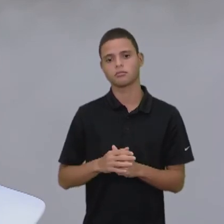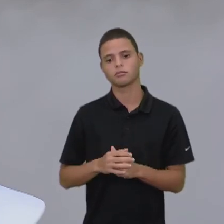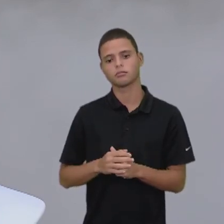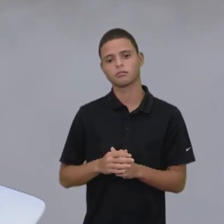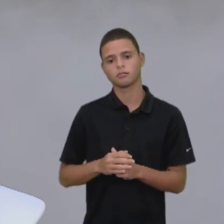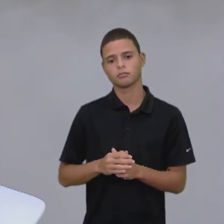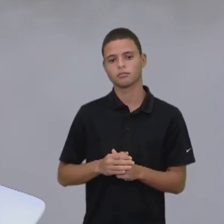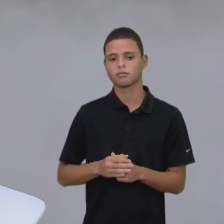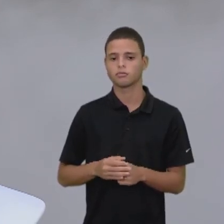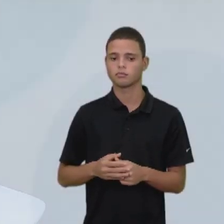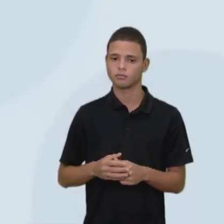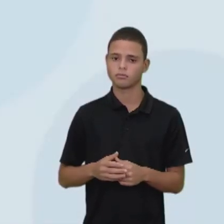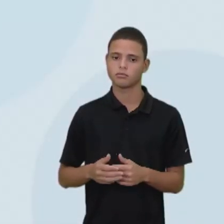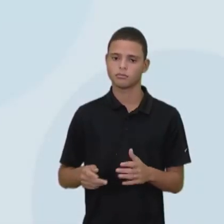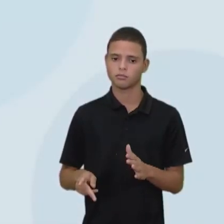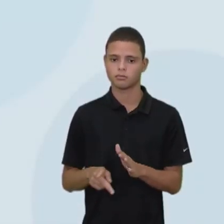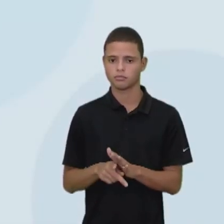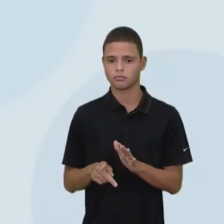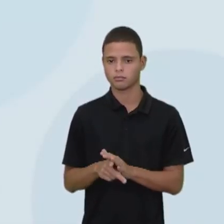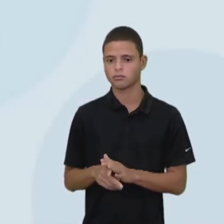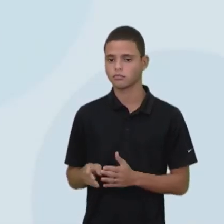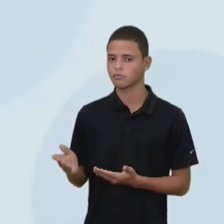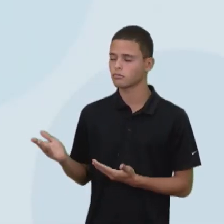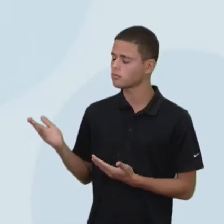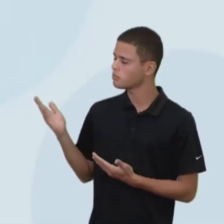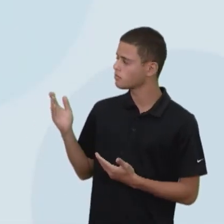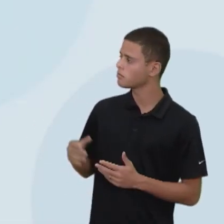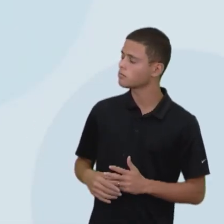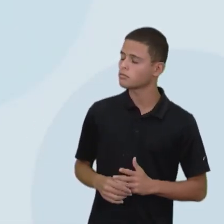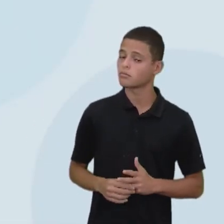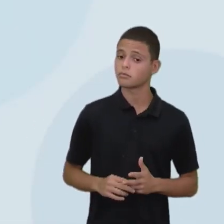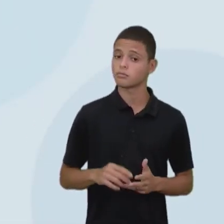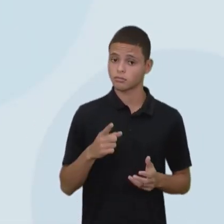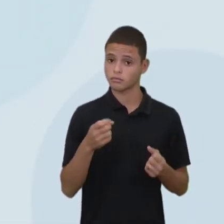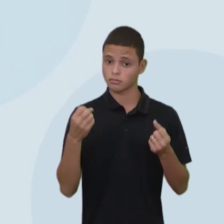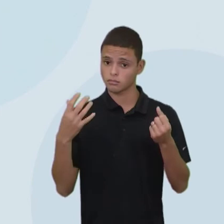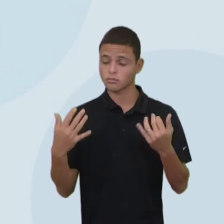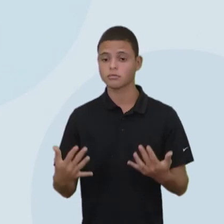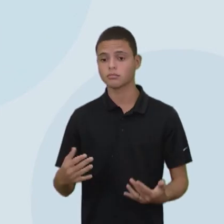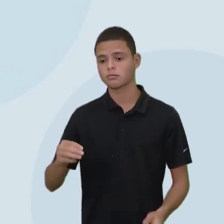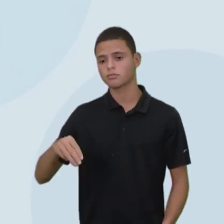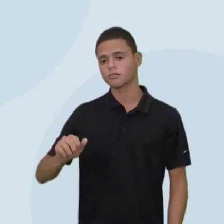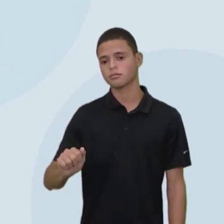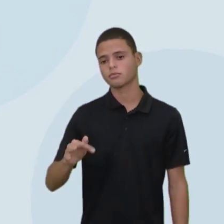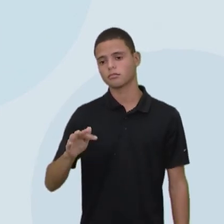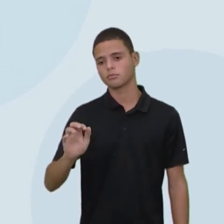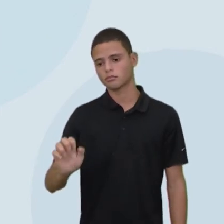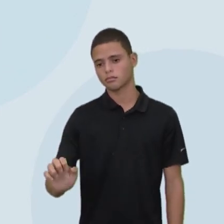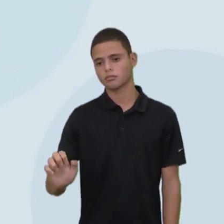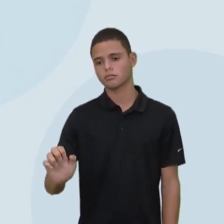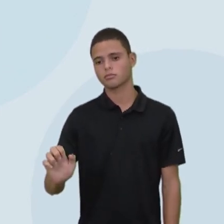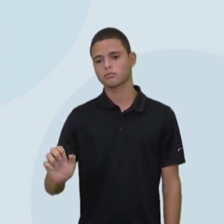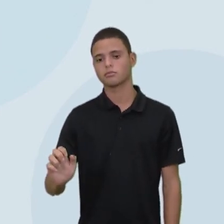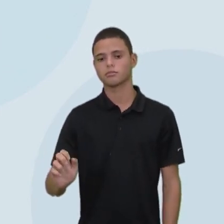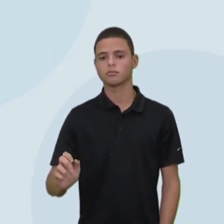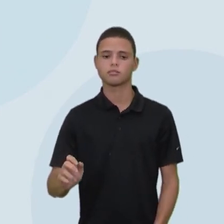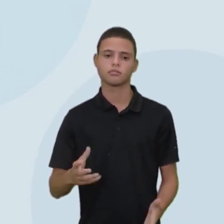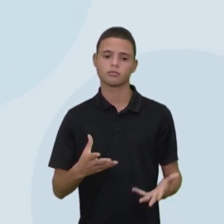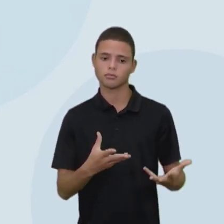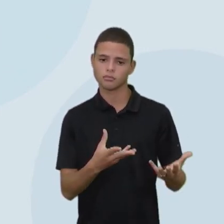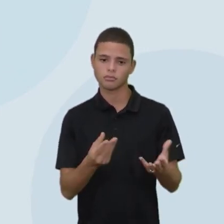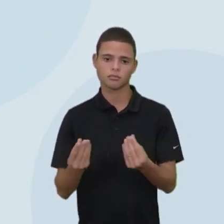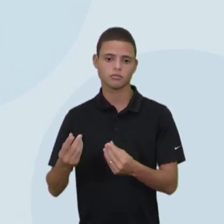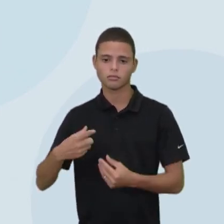para o tratamento, né? Então, geralmente, né, como você mesmo, né, Mafê, falou, uma abordagem multidisciplinar, muitos a